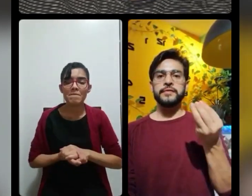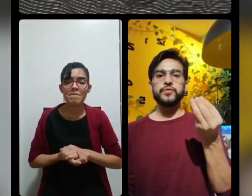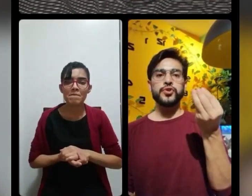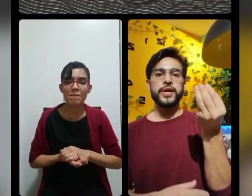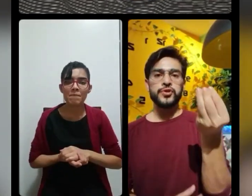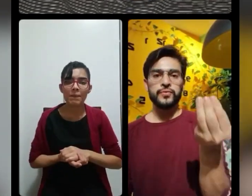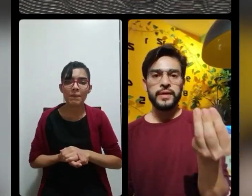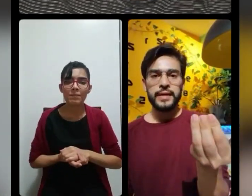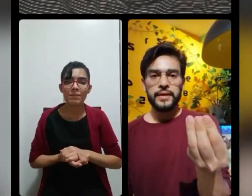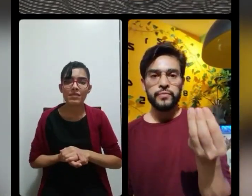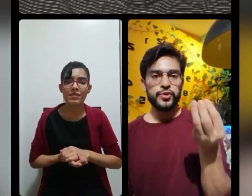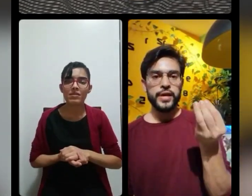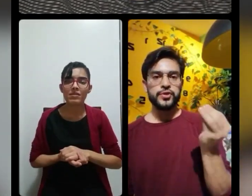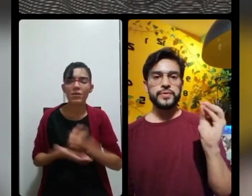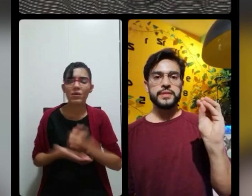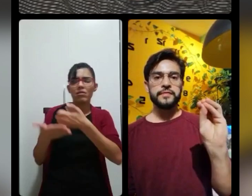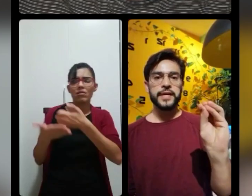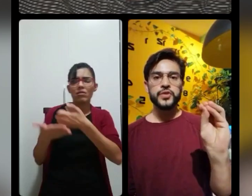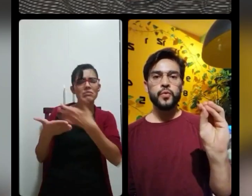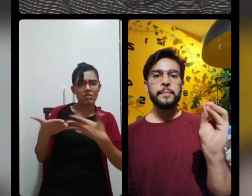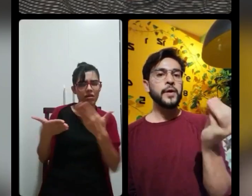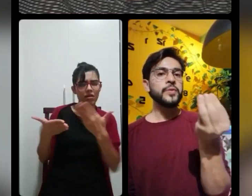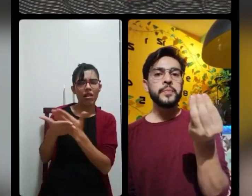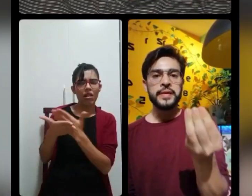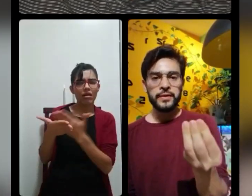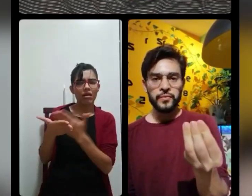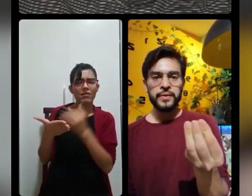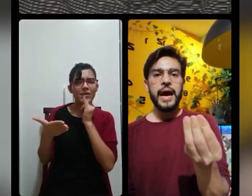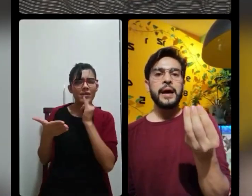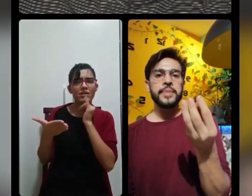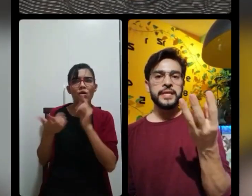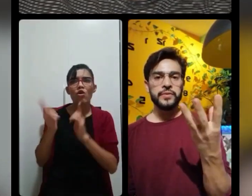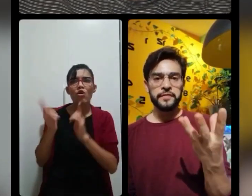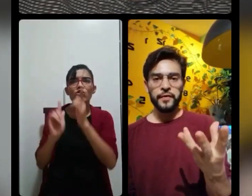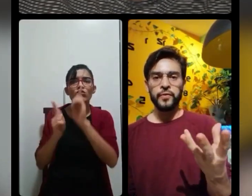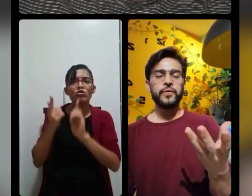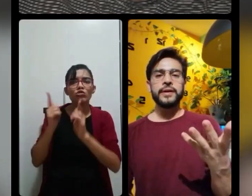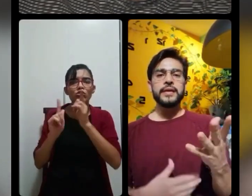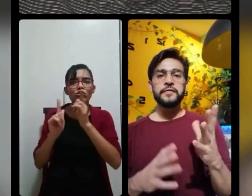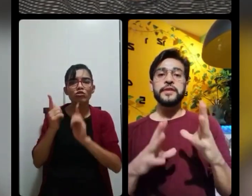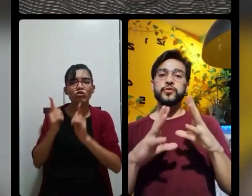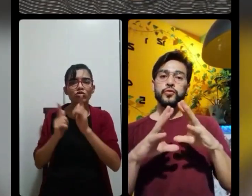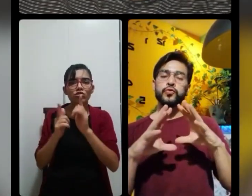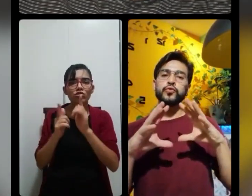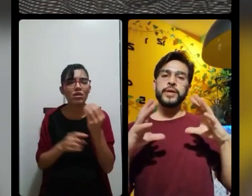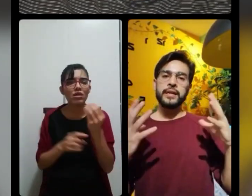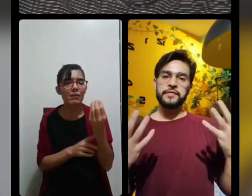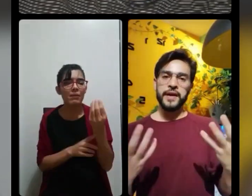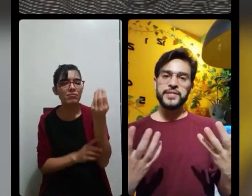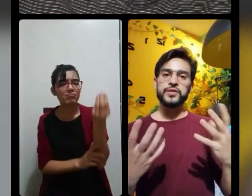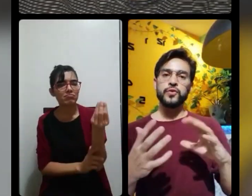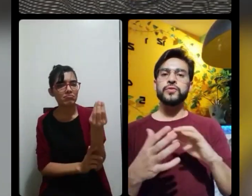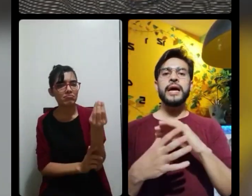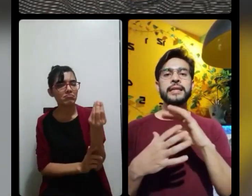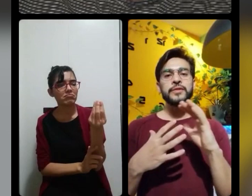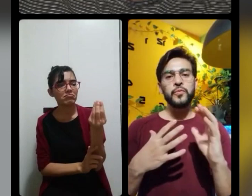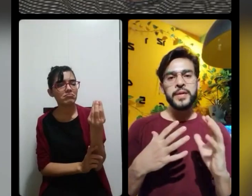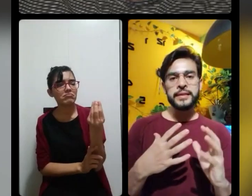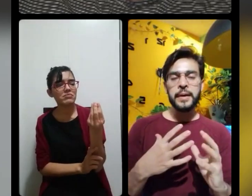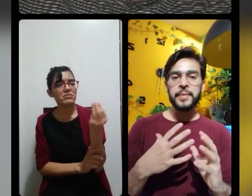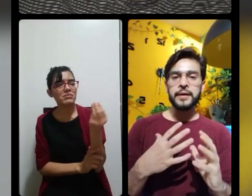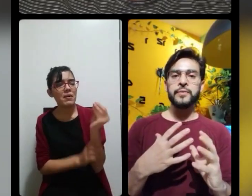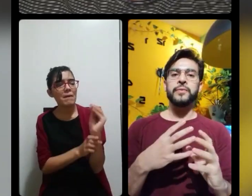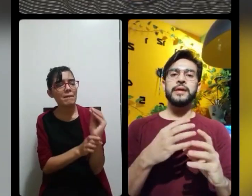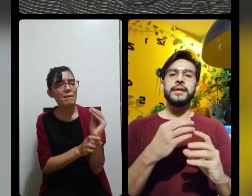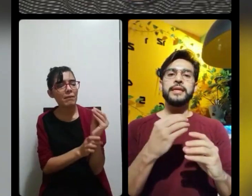vai descrever o gesto, um gesto que se faz com a mão em bico, abrindo em flor, enfim, tudo que ele faz em torno da